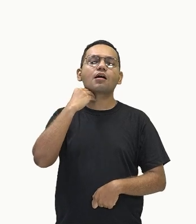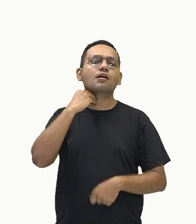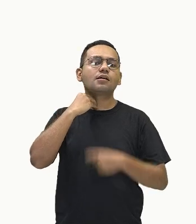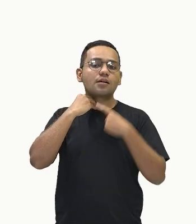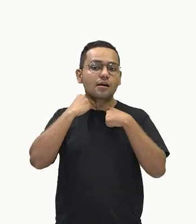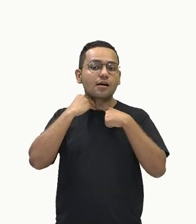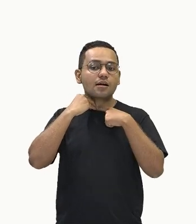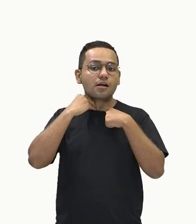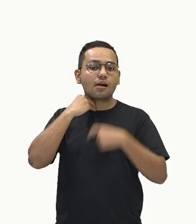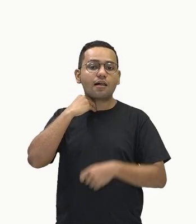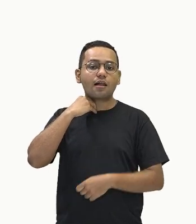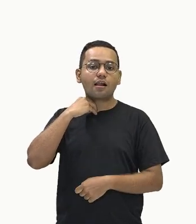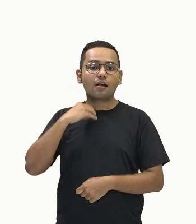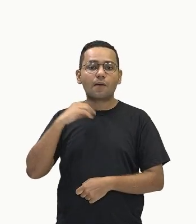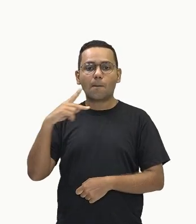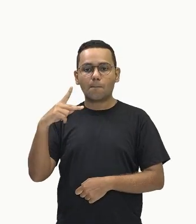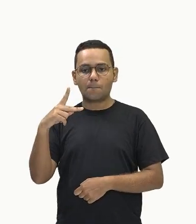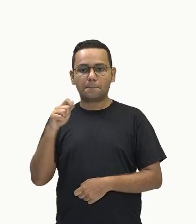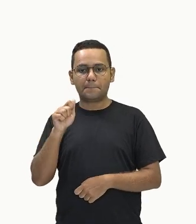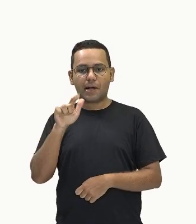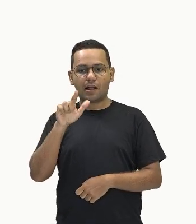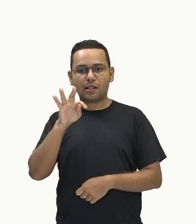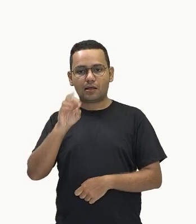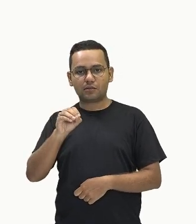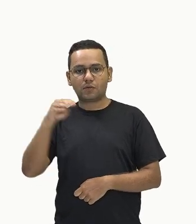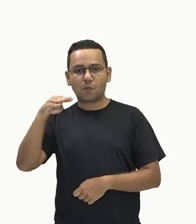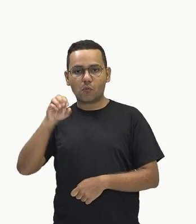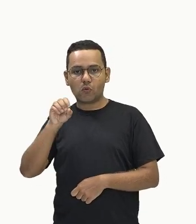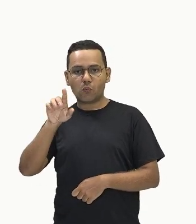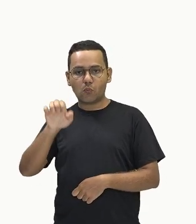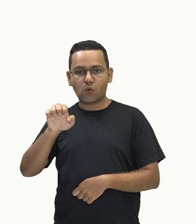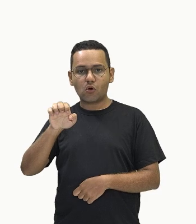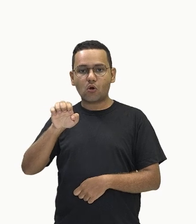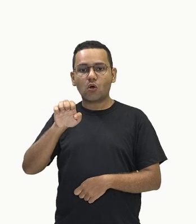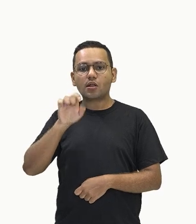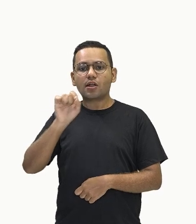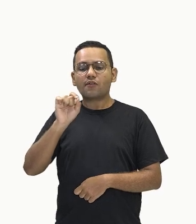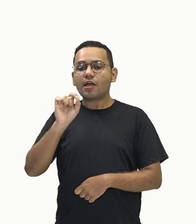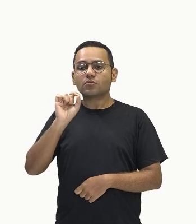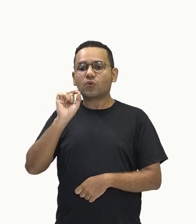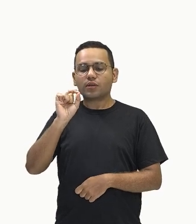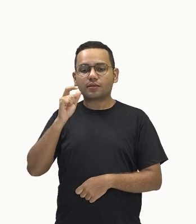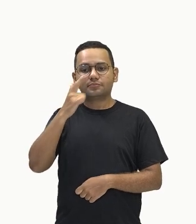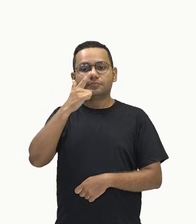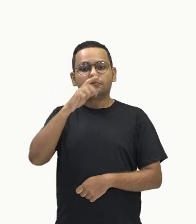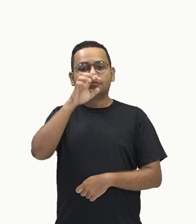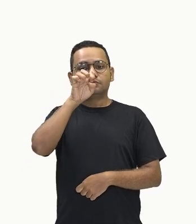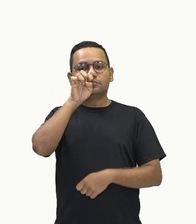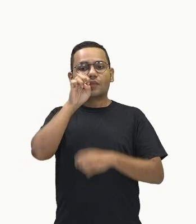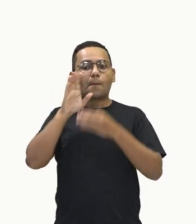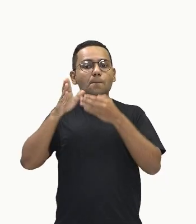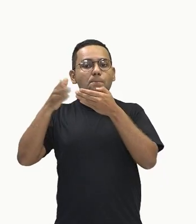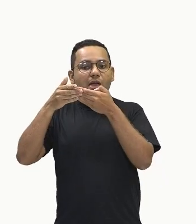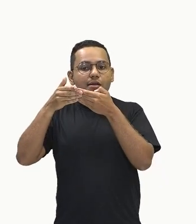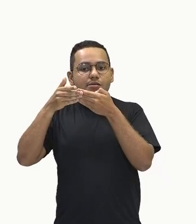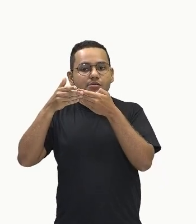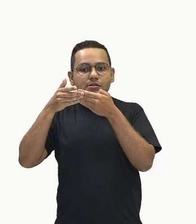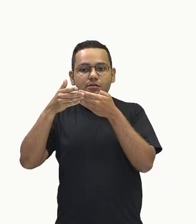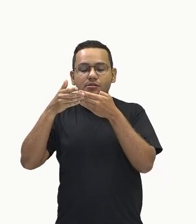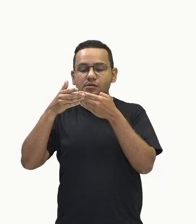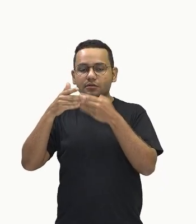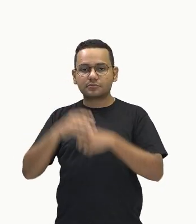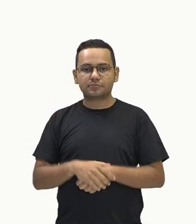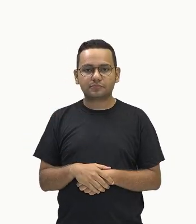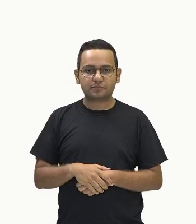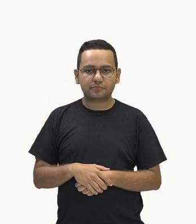seu palato mole bloqueia a cavidade nasal. Professora, o que é o palato mole?